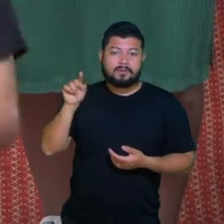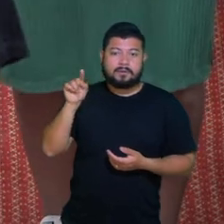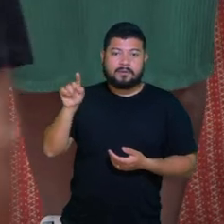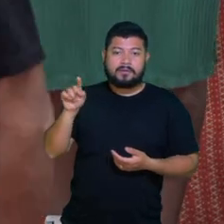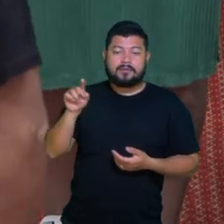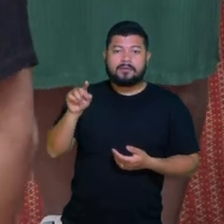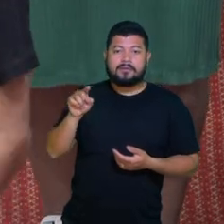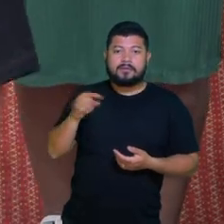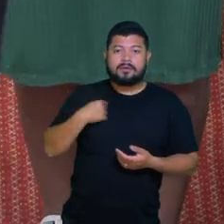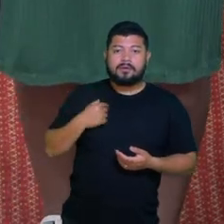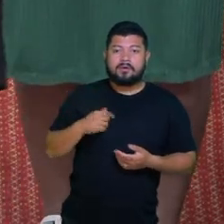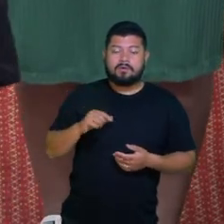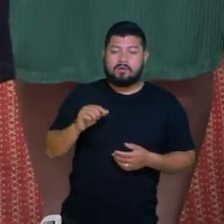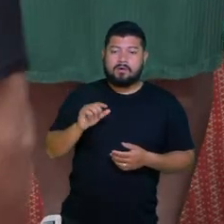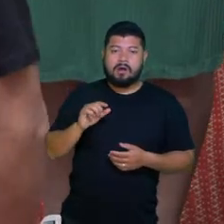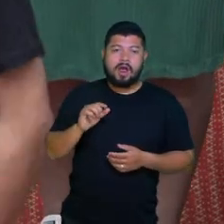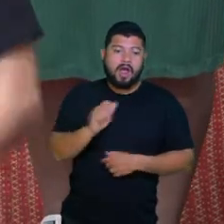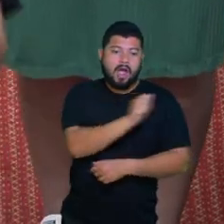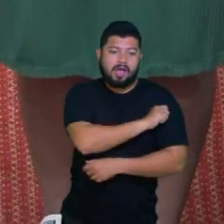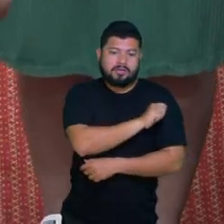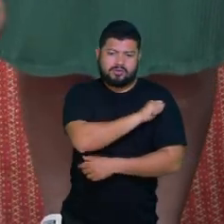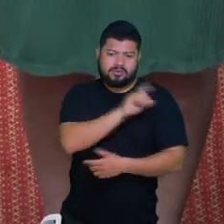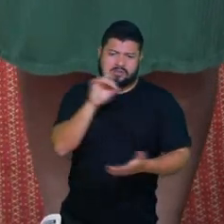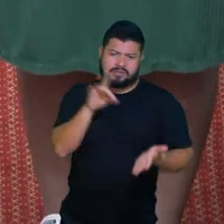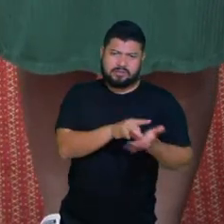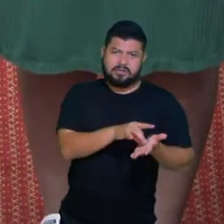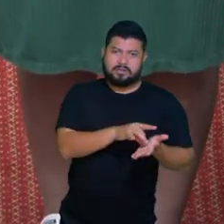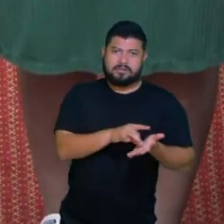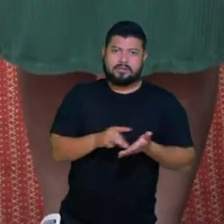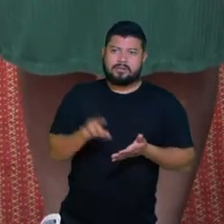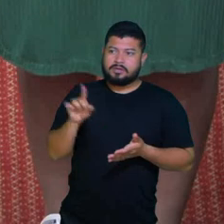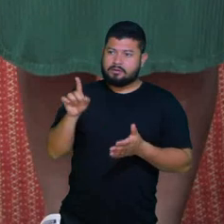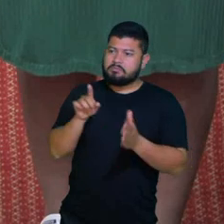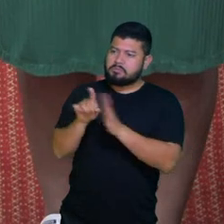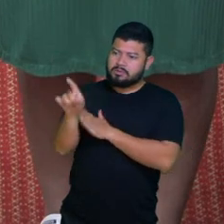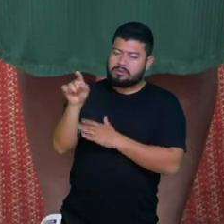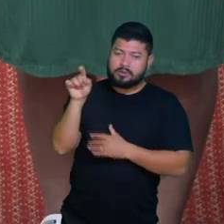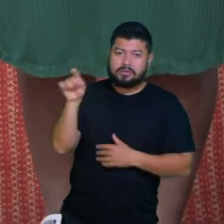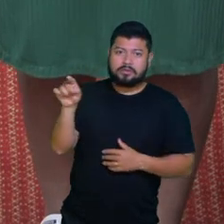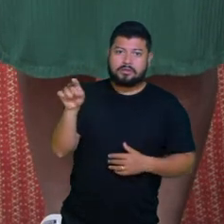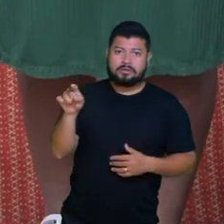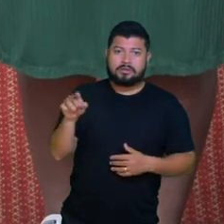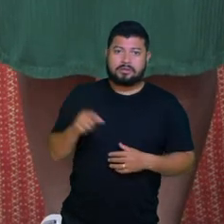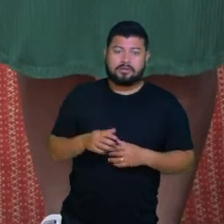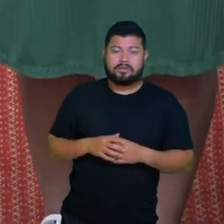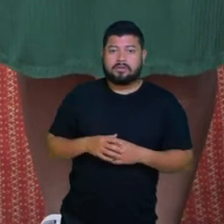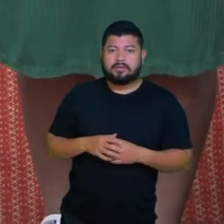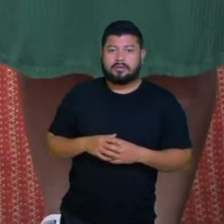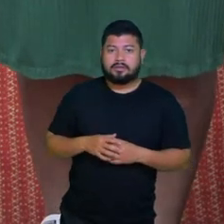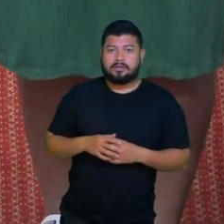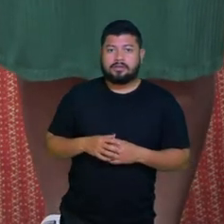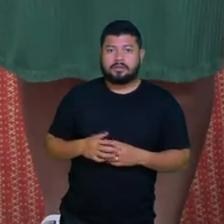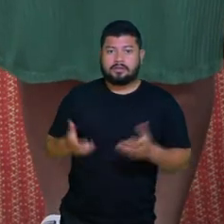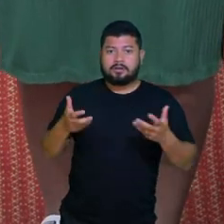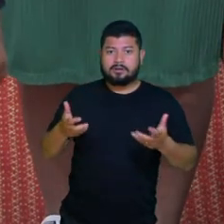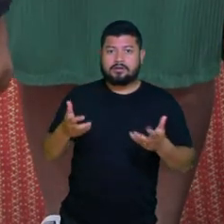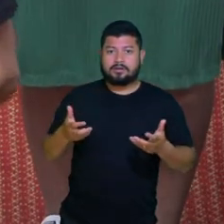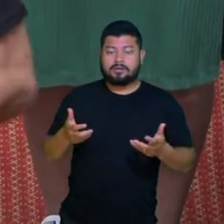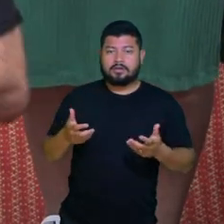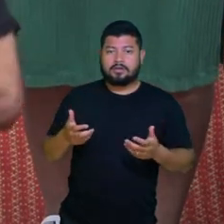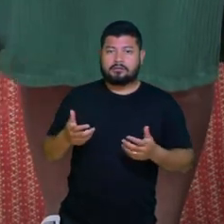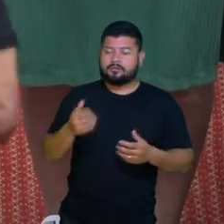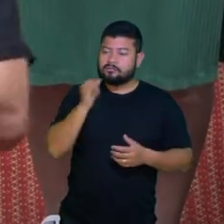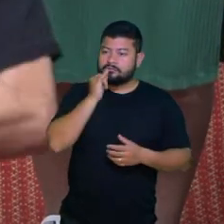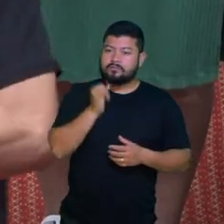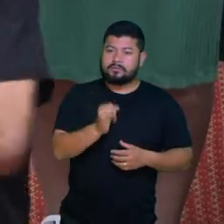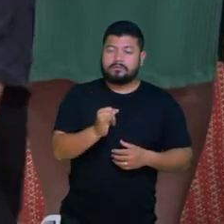aluno real sobre o que é real foi dado uma questão a ele e eu quero dizer o que que é